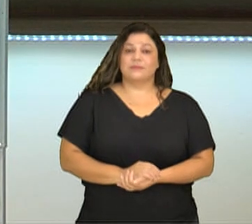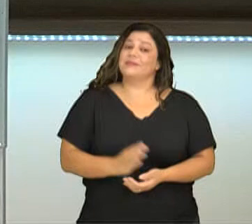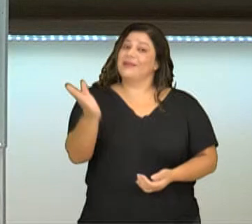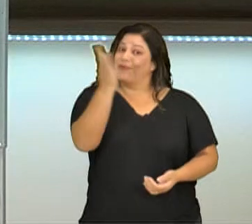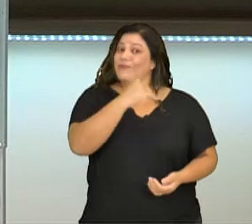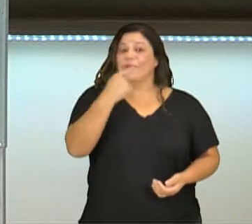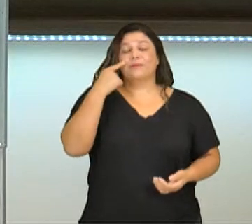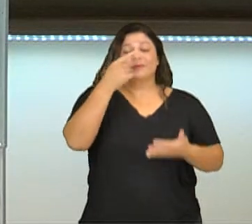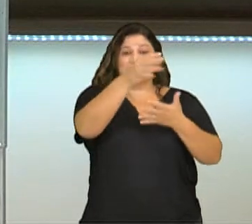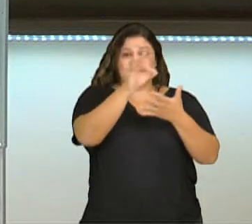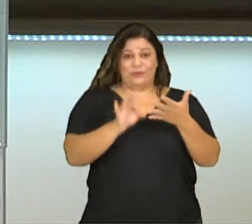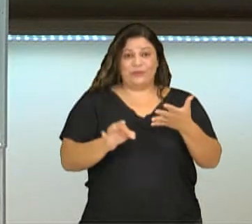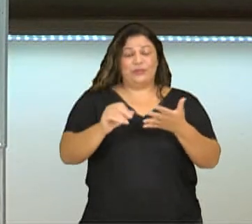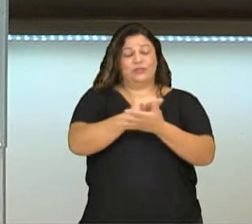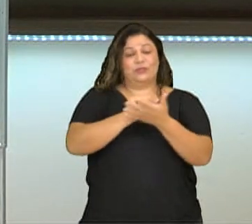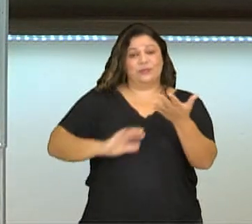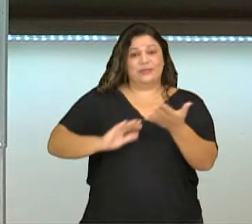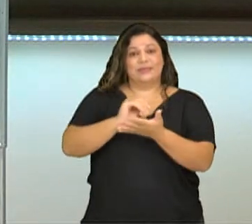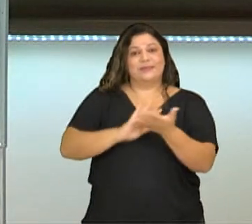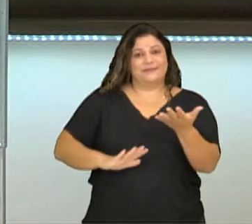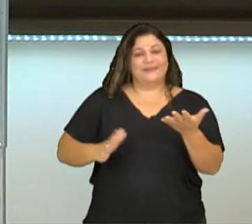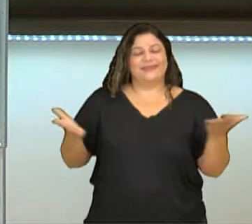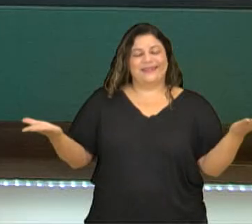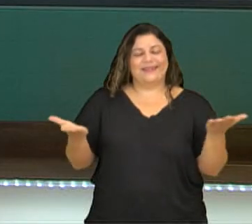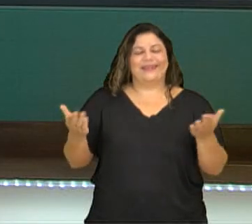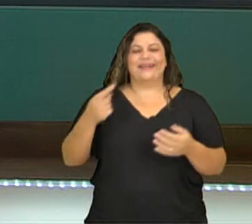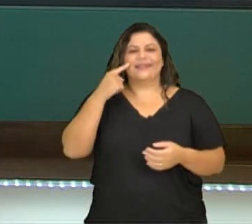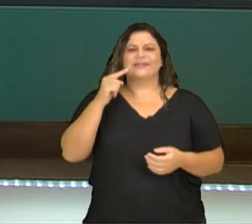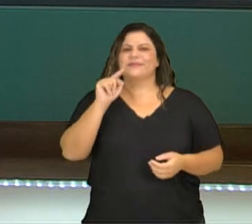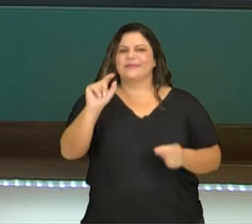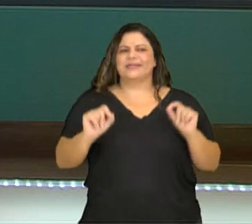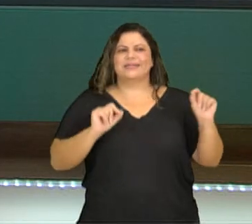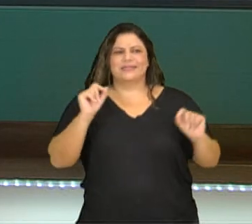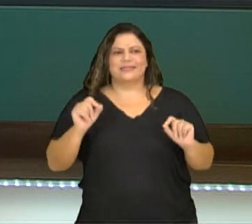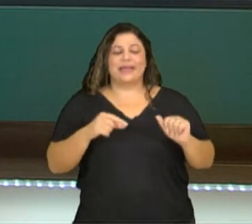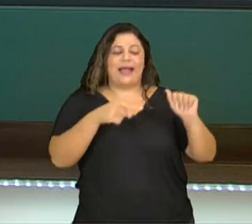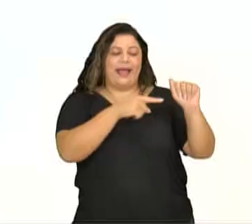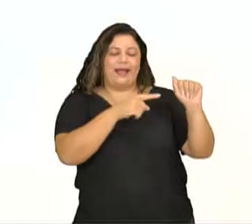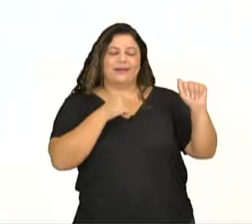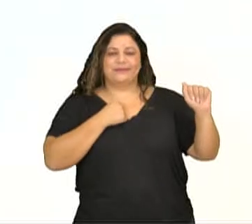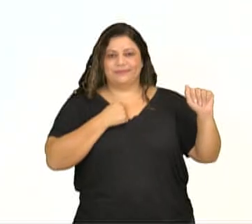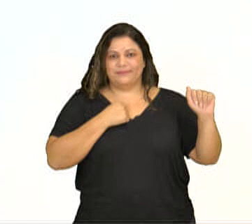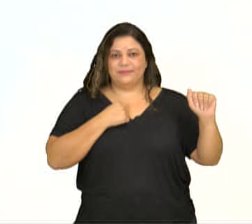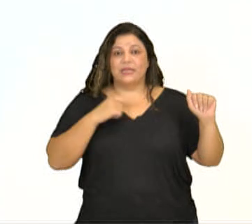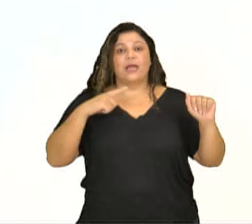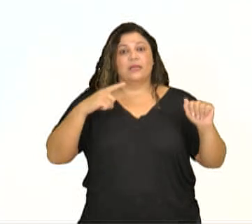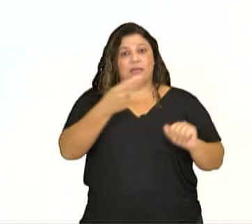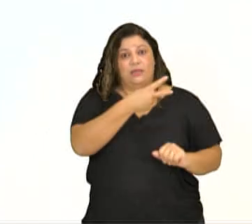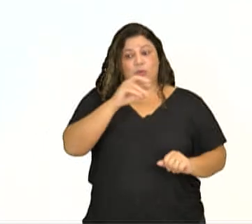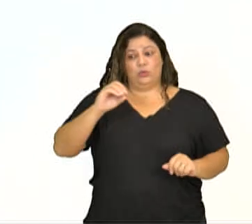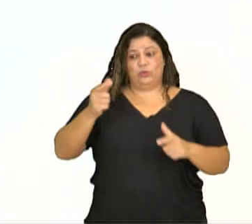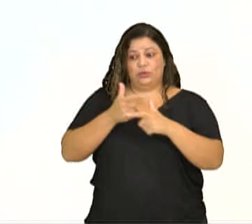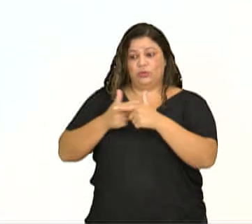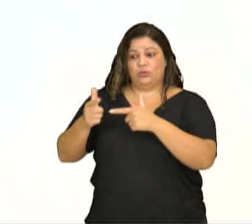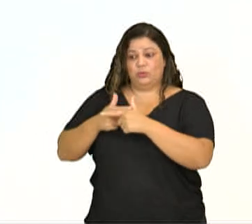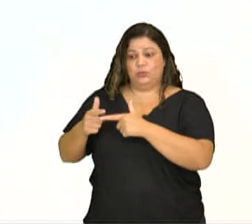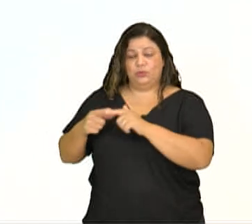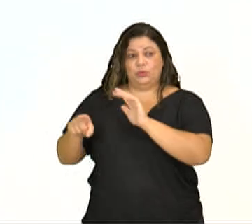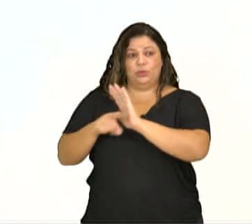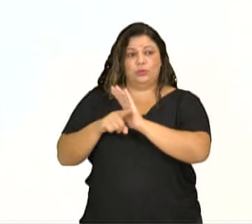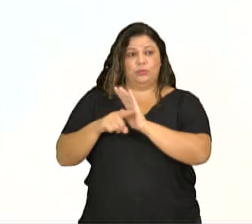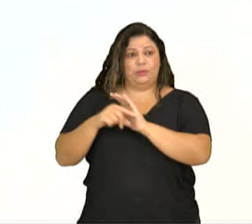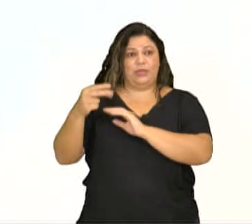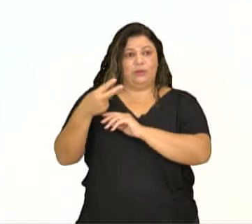Vamos lá, vamos corrigir o nosso exercício? Então veja, dupla A. Eu tenho 200 dividido por menos 2,